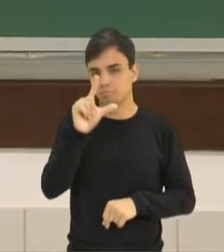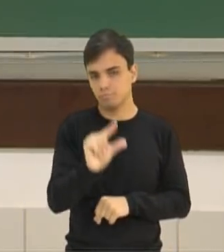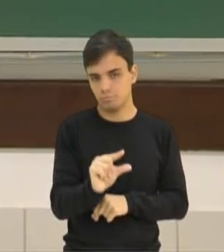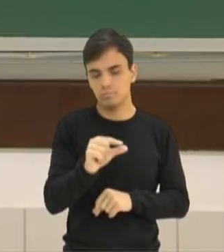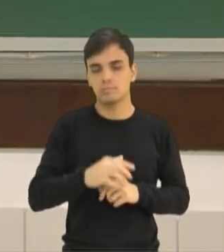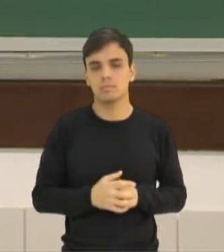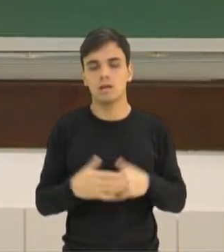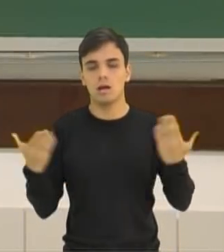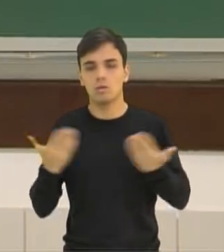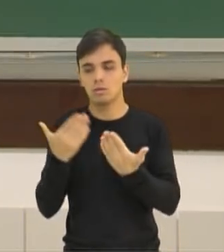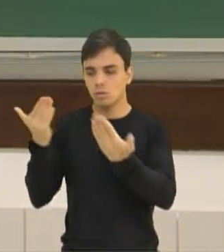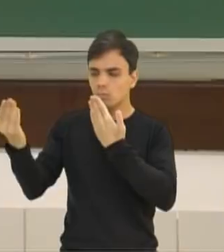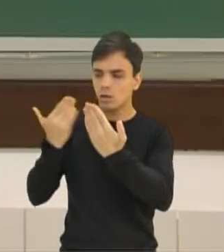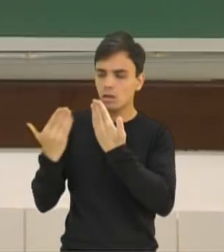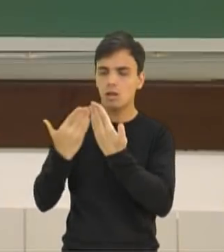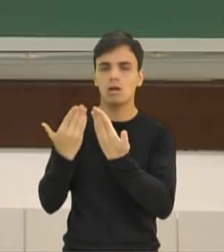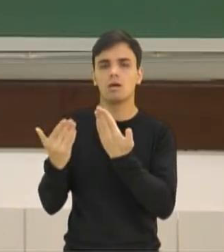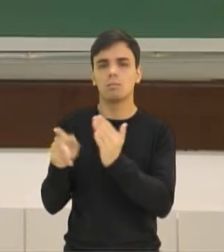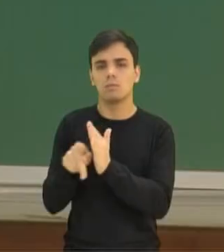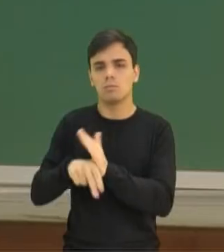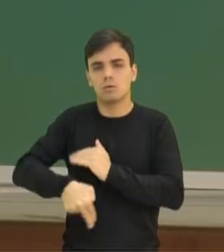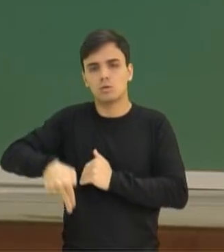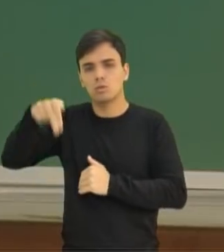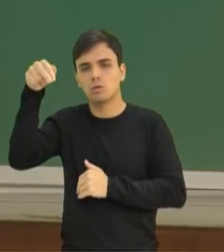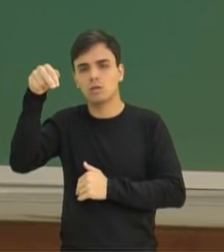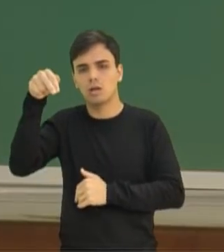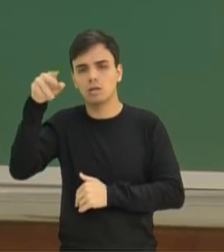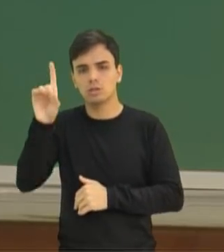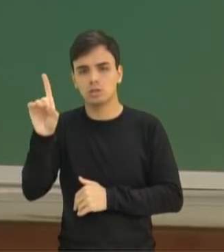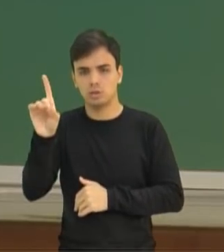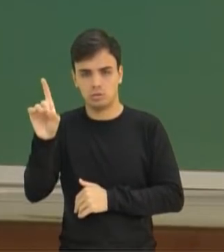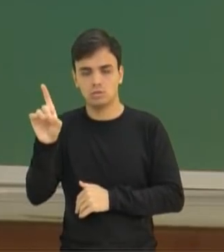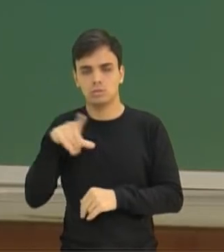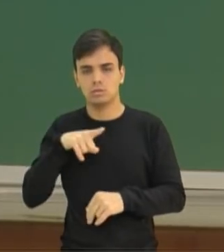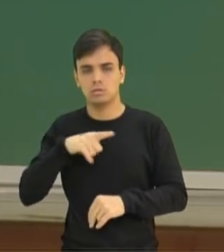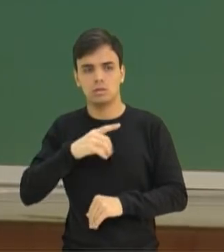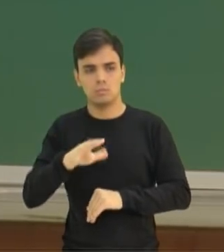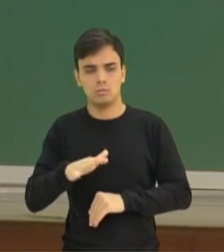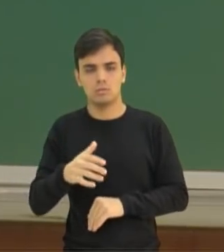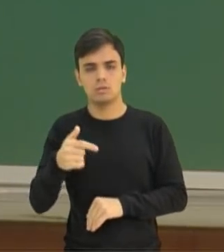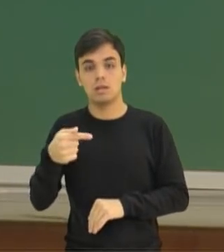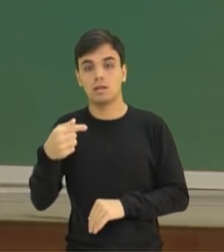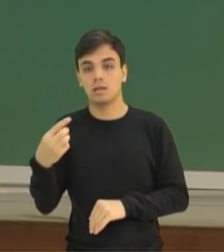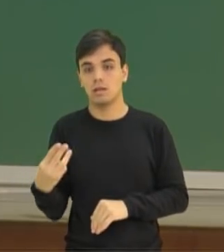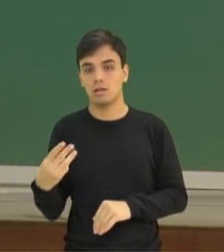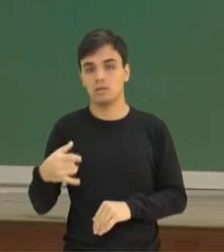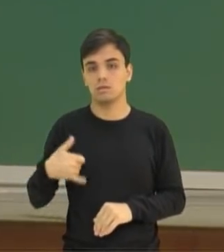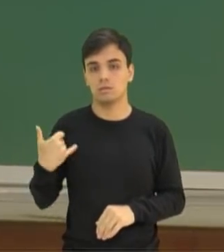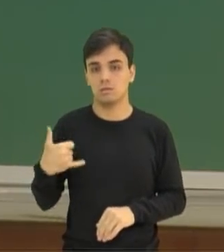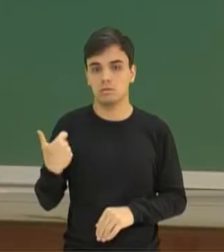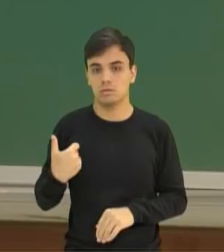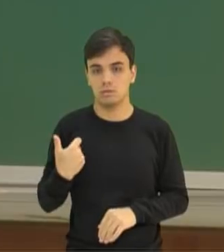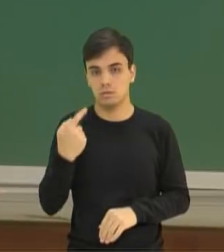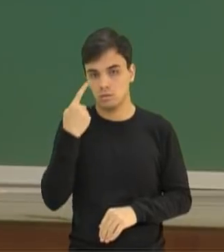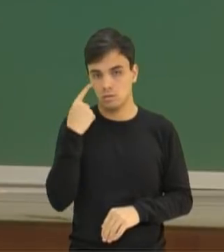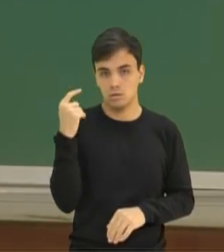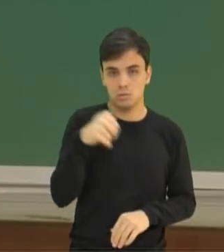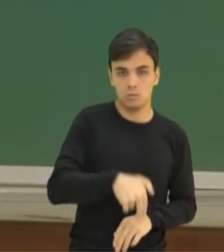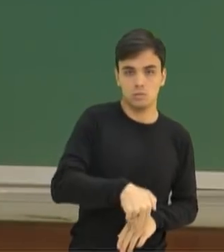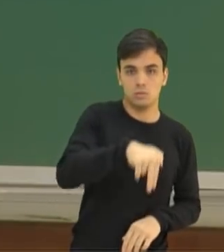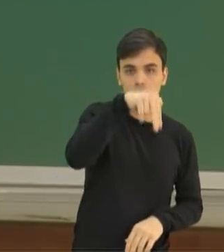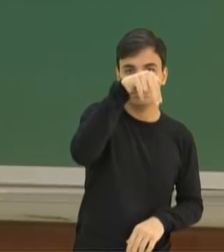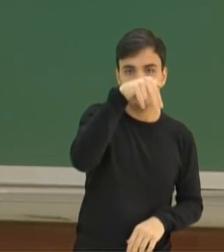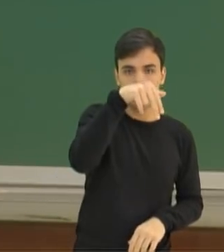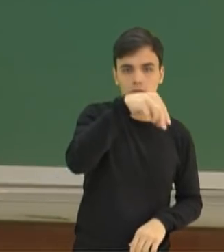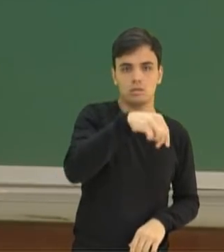né? Aí, se eu comparar ali, Nordeste, as pessoas vivem em média 73 anos, no Norte, 72